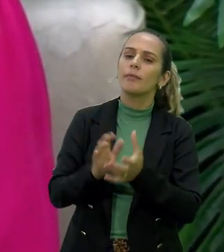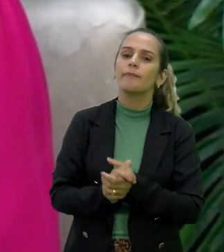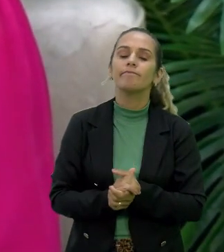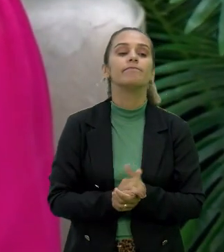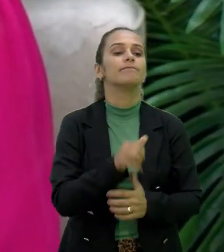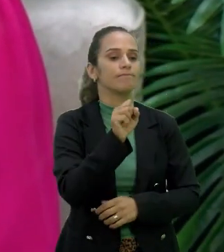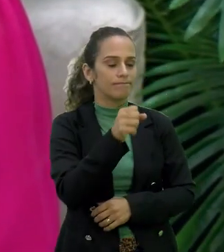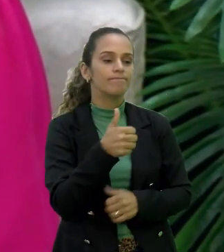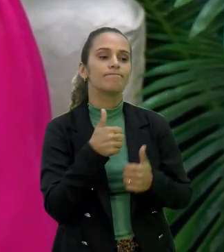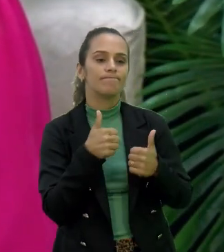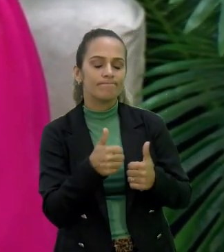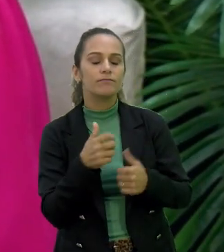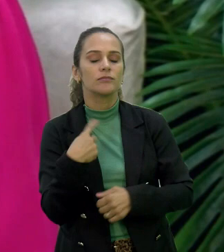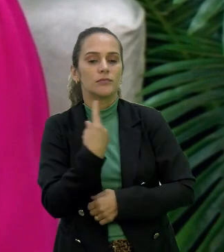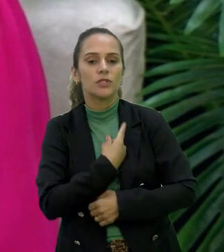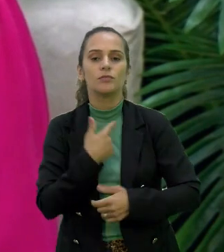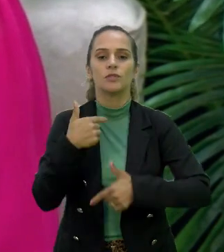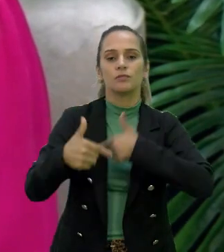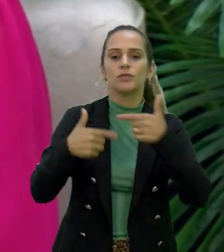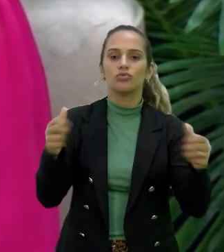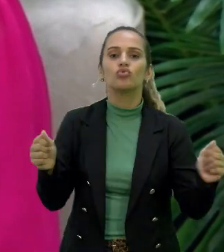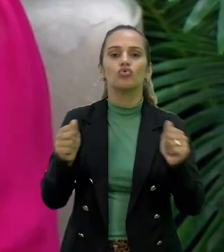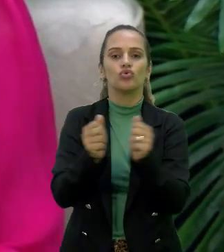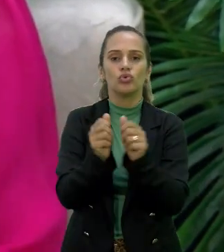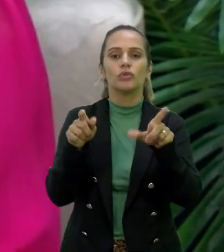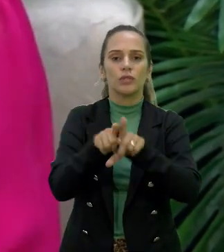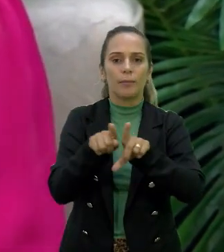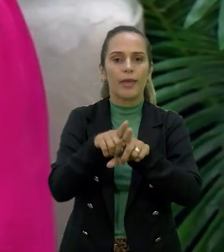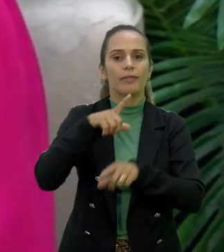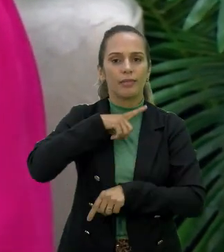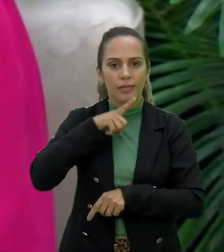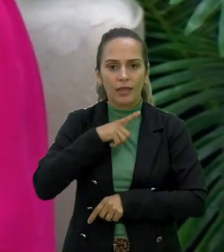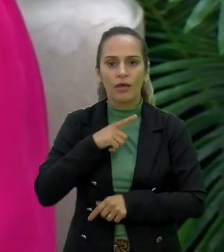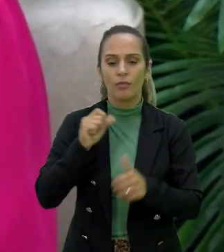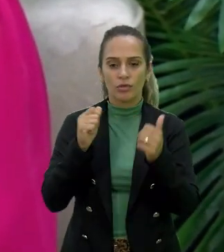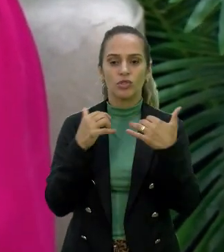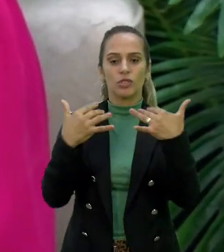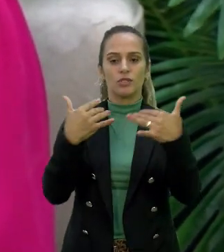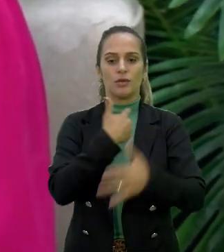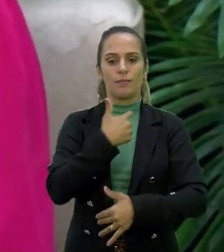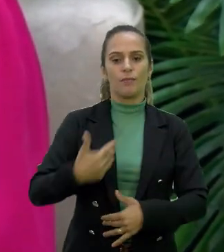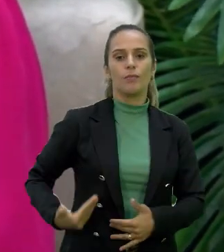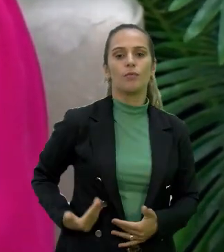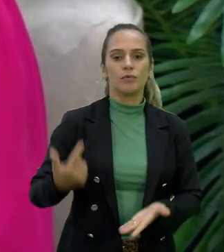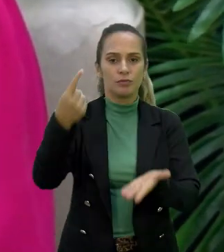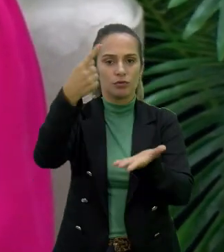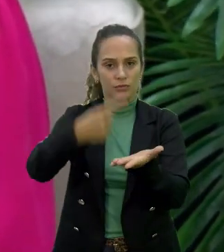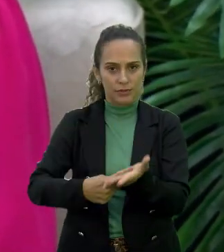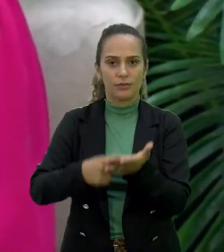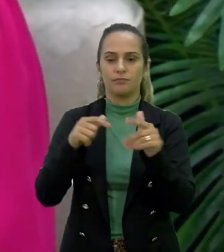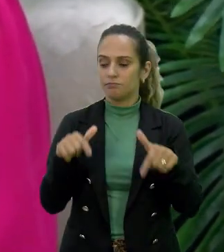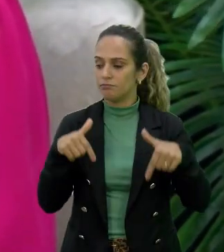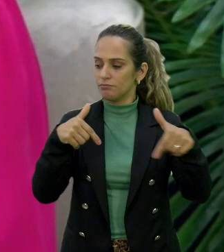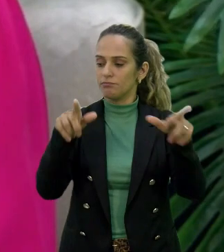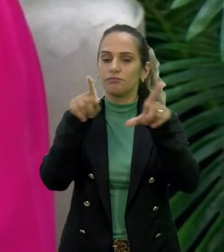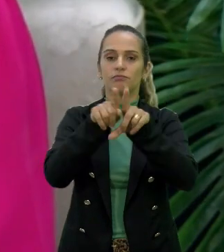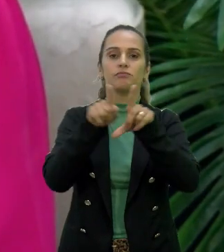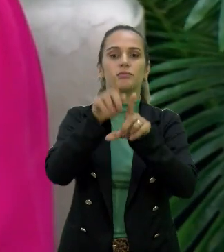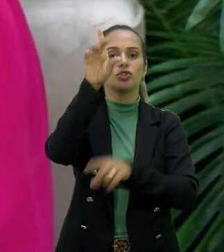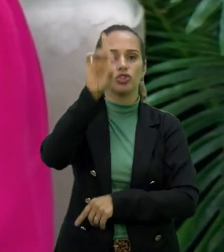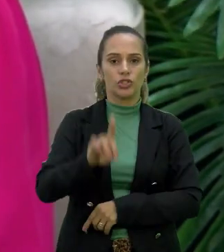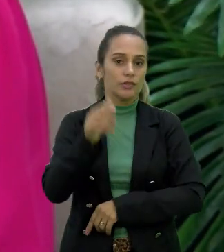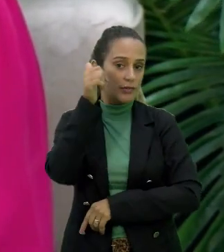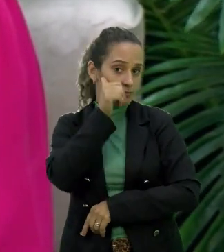nesse sentido a gente está trabalhando junto para que vamos até marcar uma audiência pública em breve para que a gente possa levantar avançar